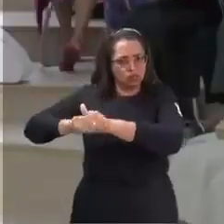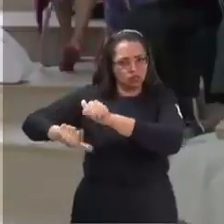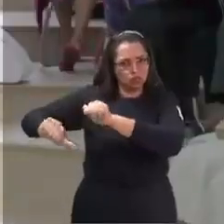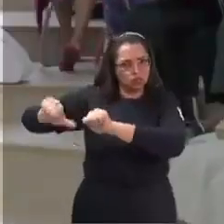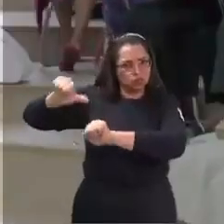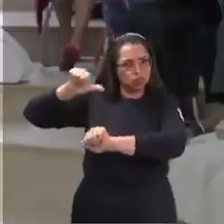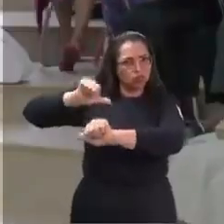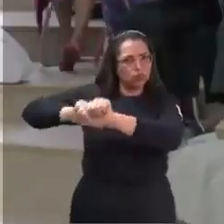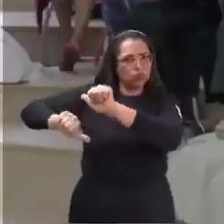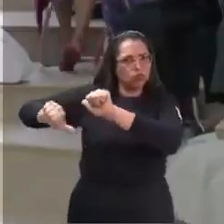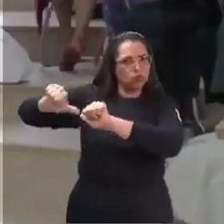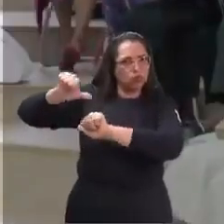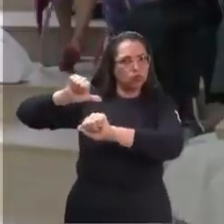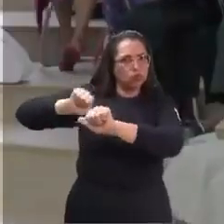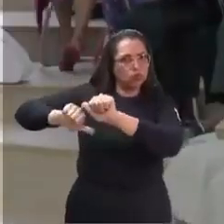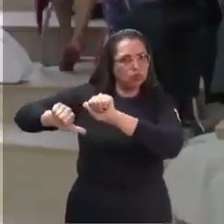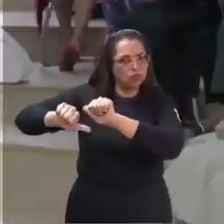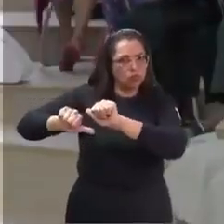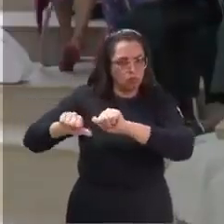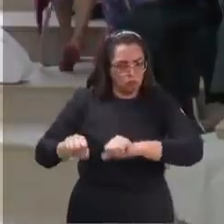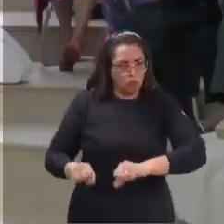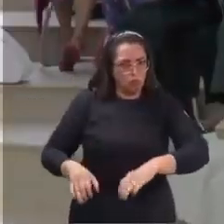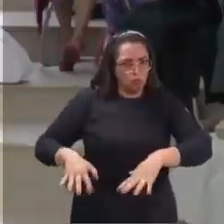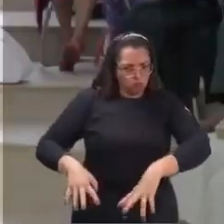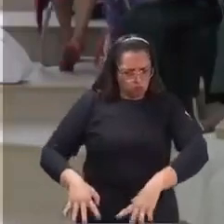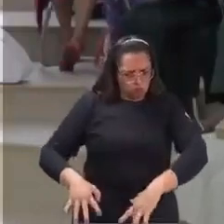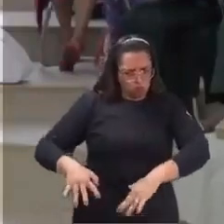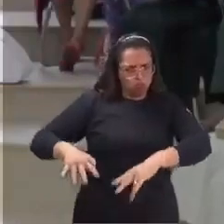pelo erro da mulher, levou.